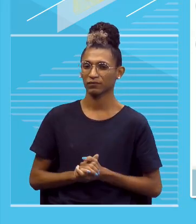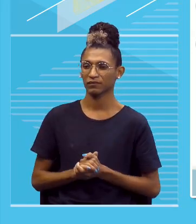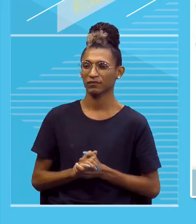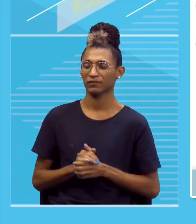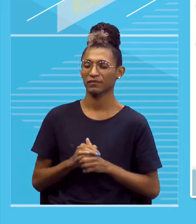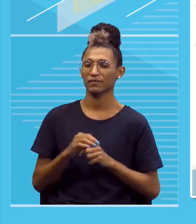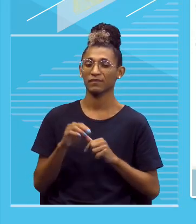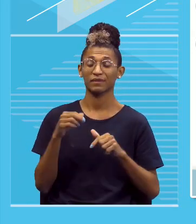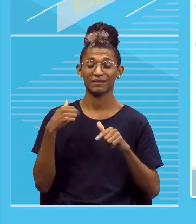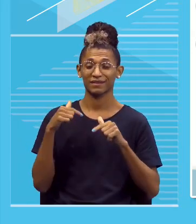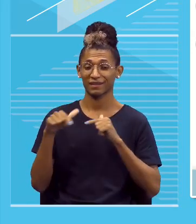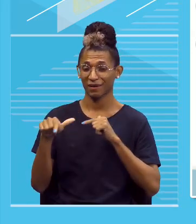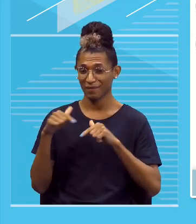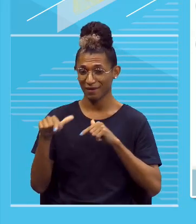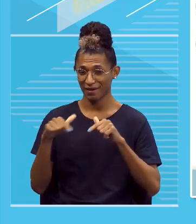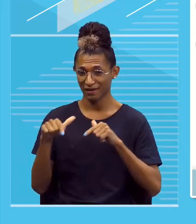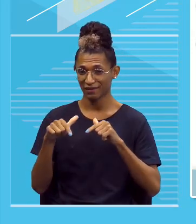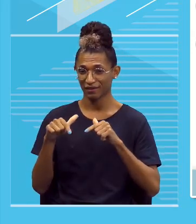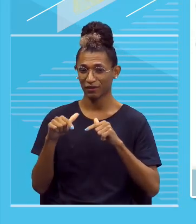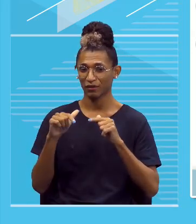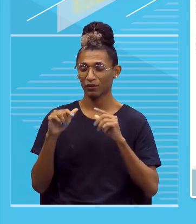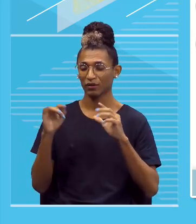serviço conexão